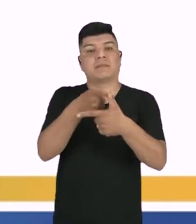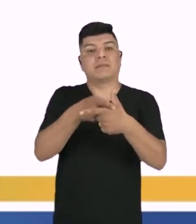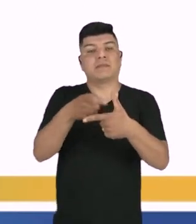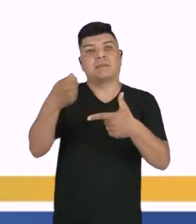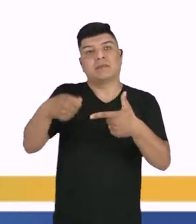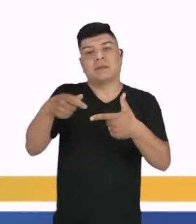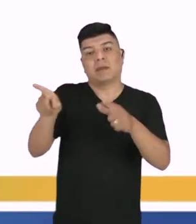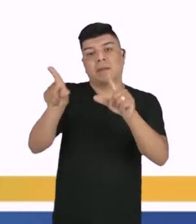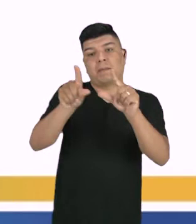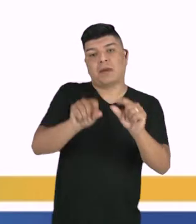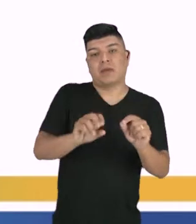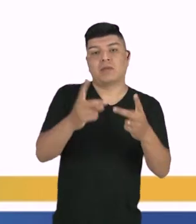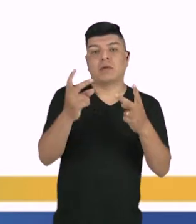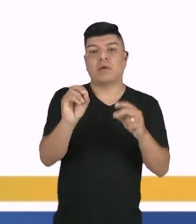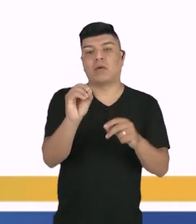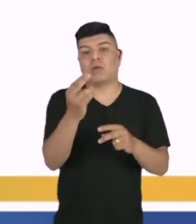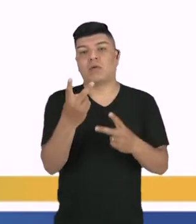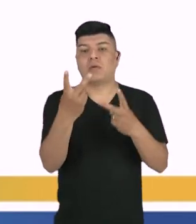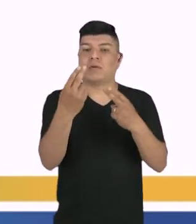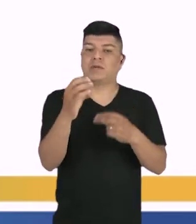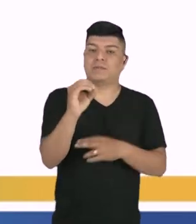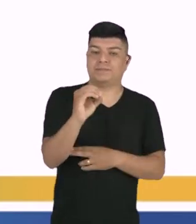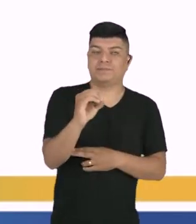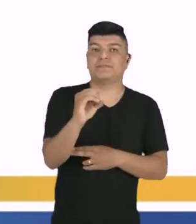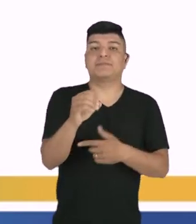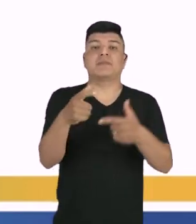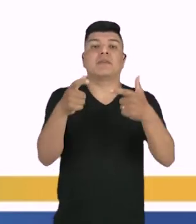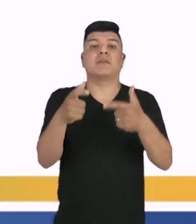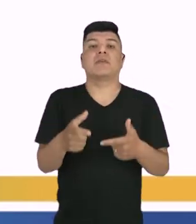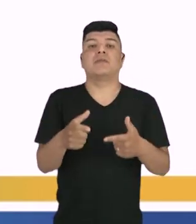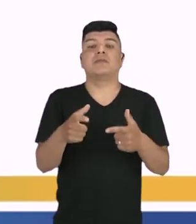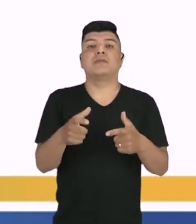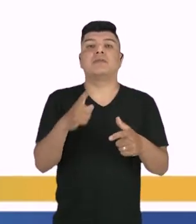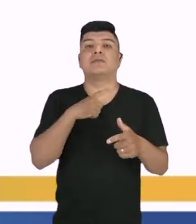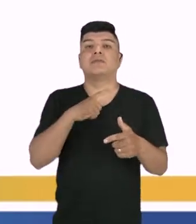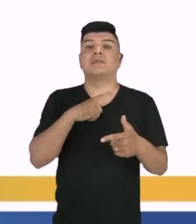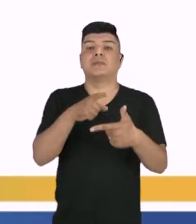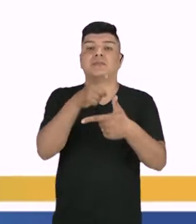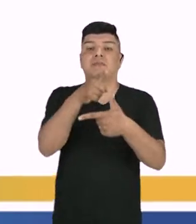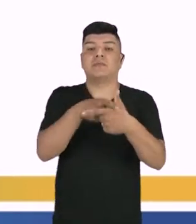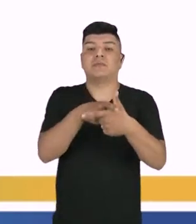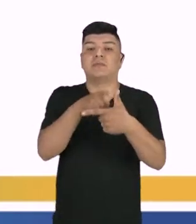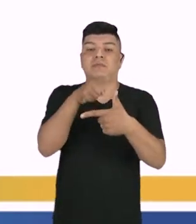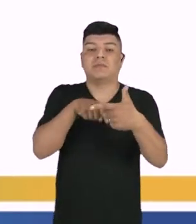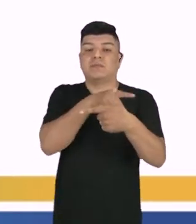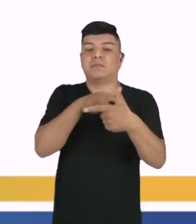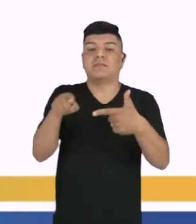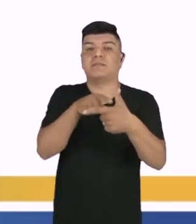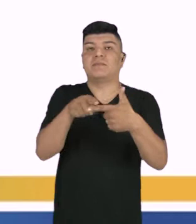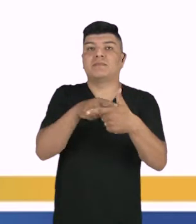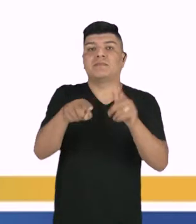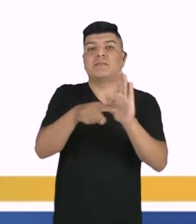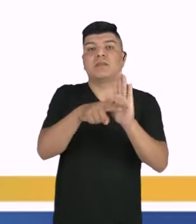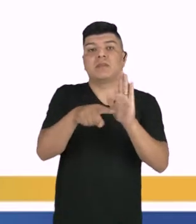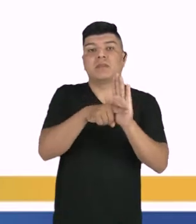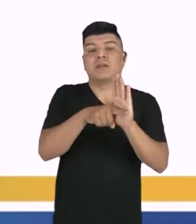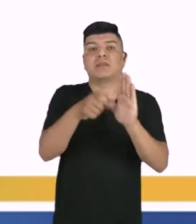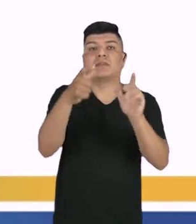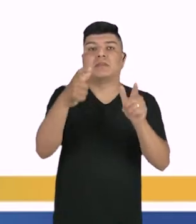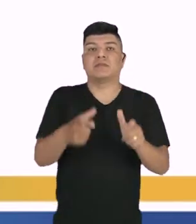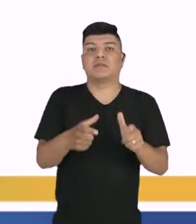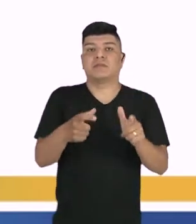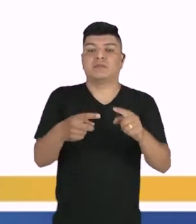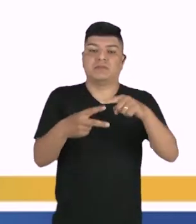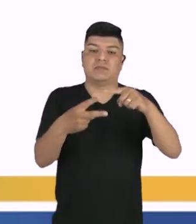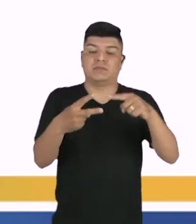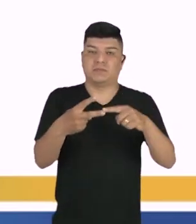ser menor ou igual a 0. Então, onde é que nós temos seno negativo, ou seja, menor do que 0? Em